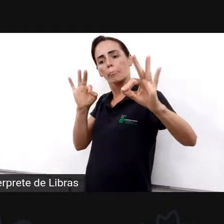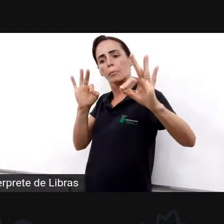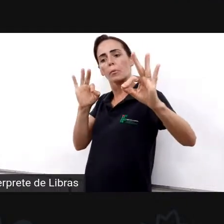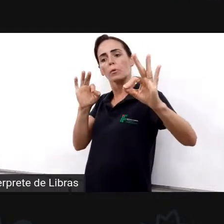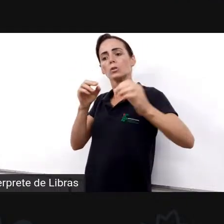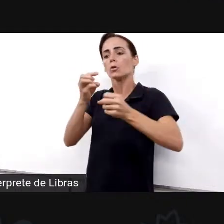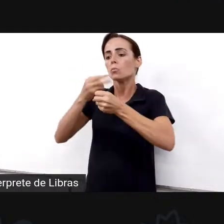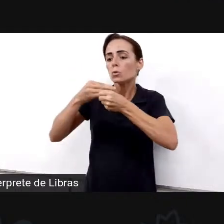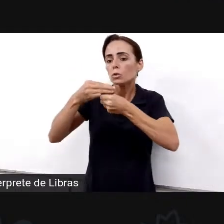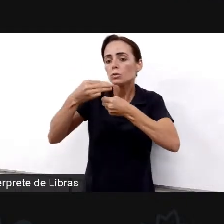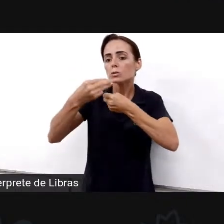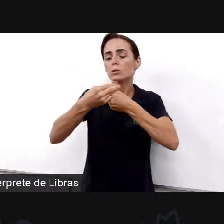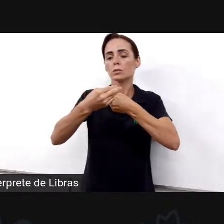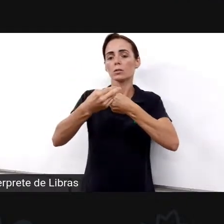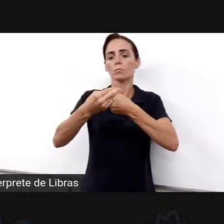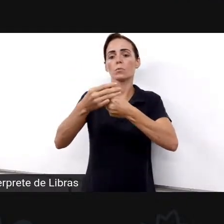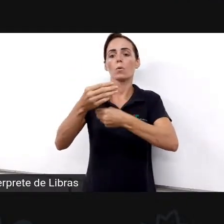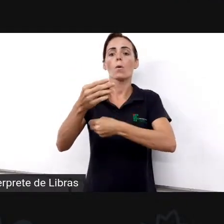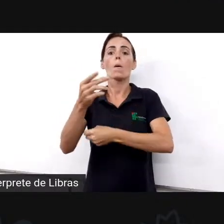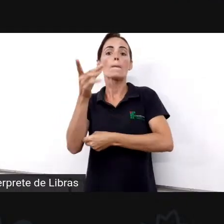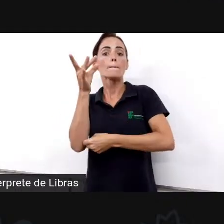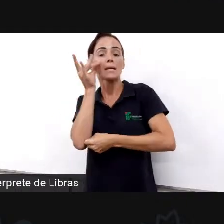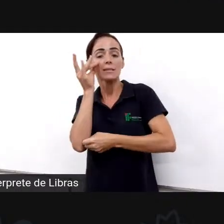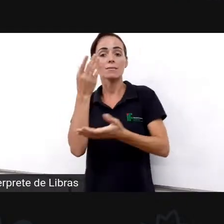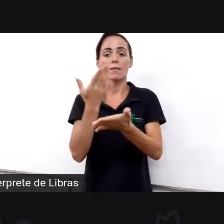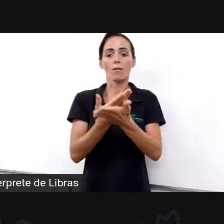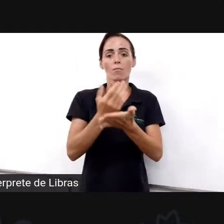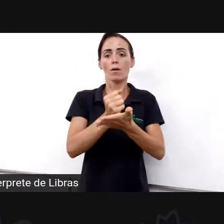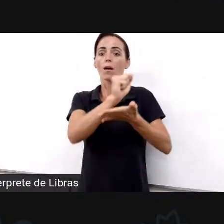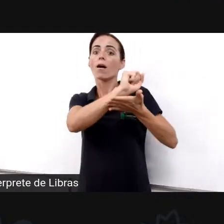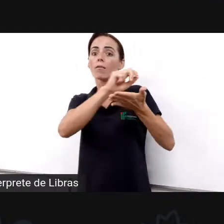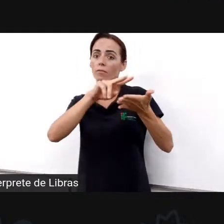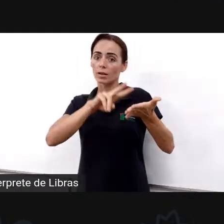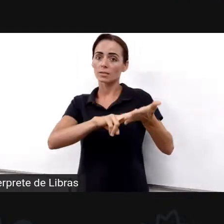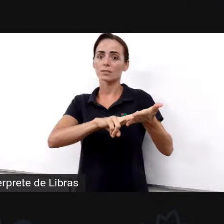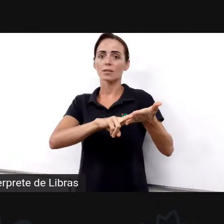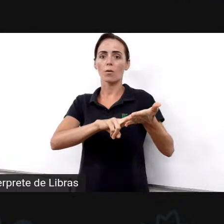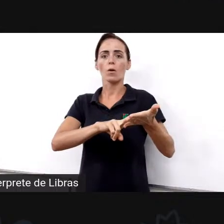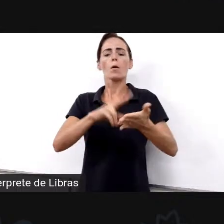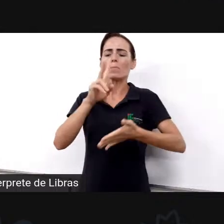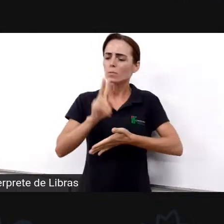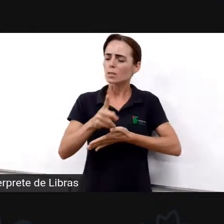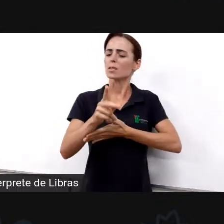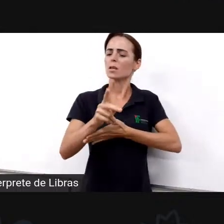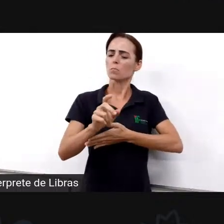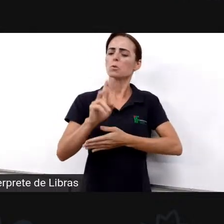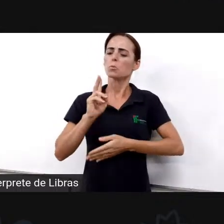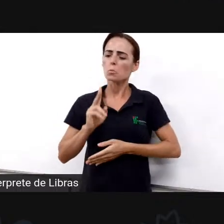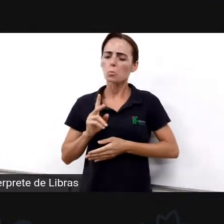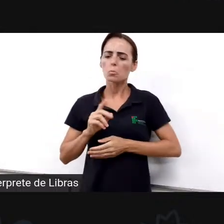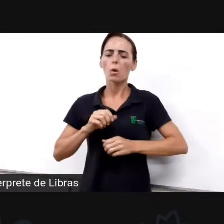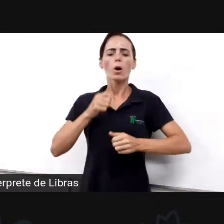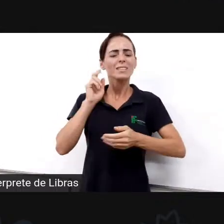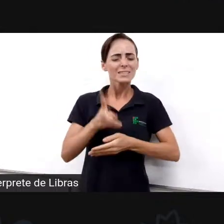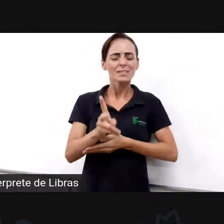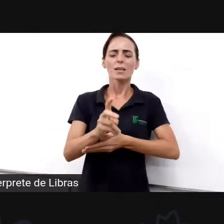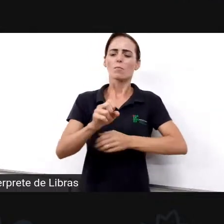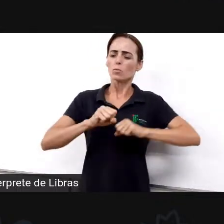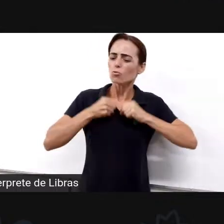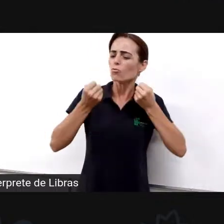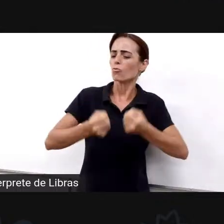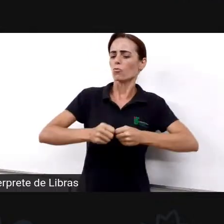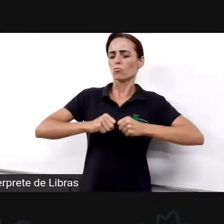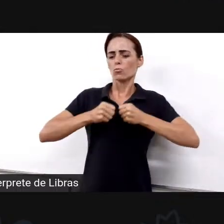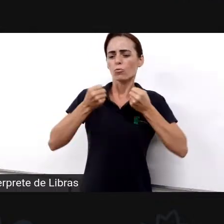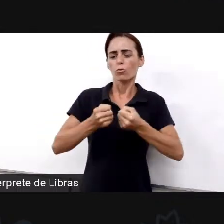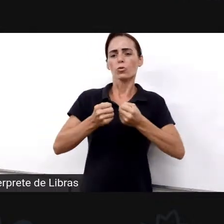de aulas presenciais e das avaliações, mas nunca faltou motivação e esforço de cada um. Sucesso nessa jornada